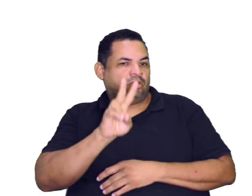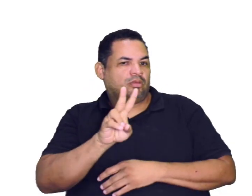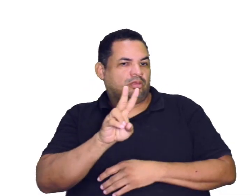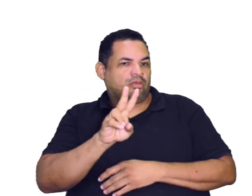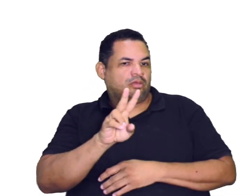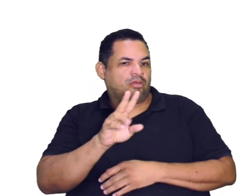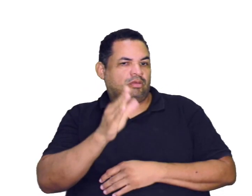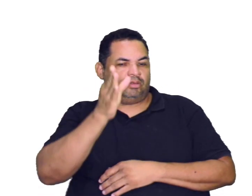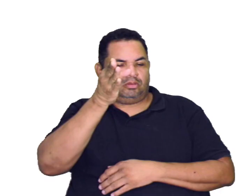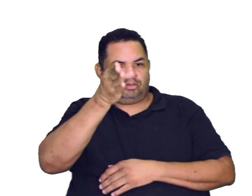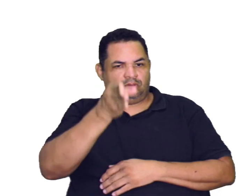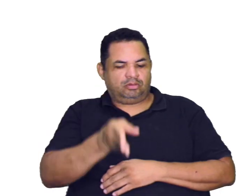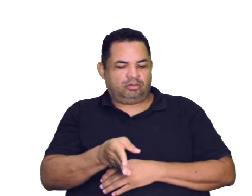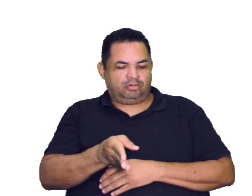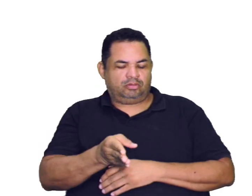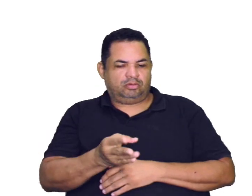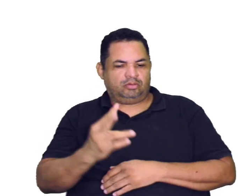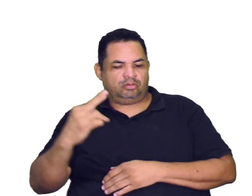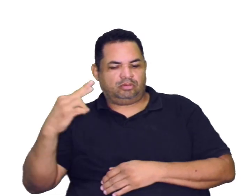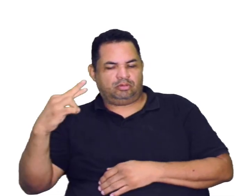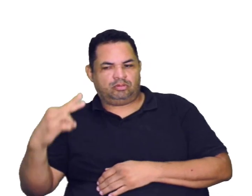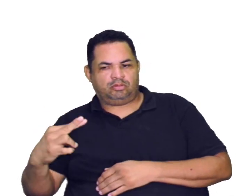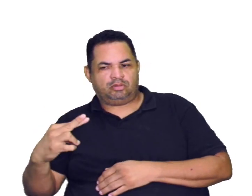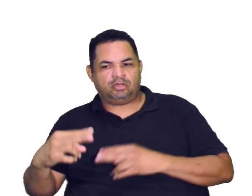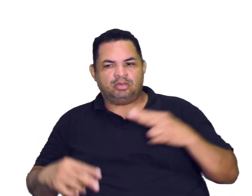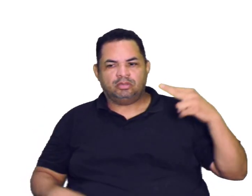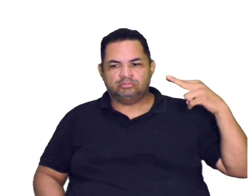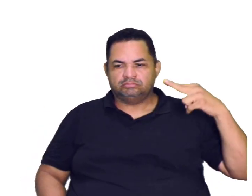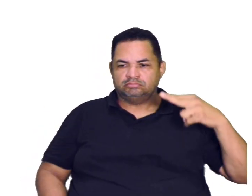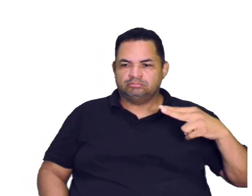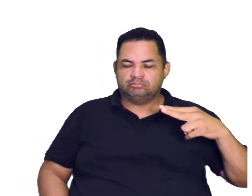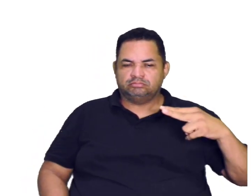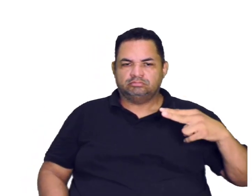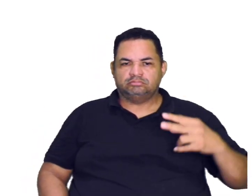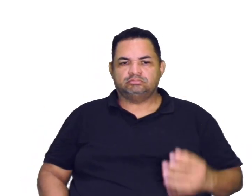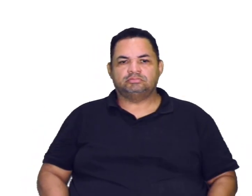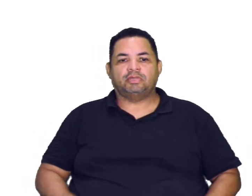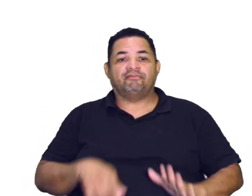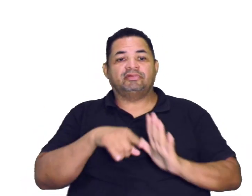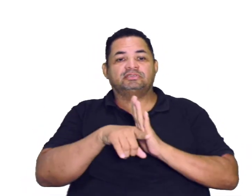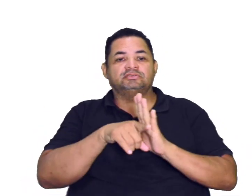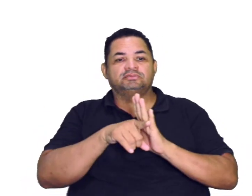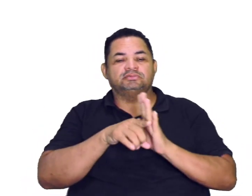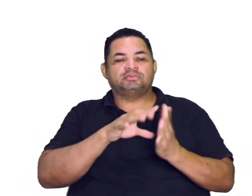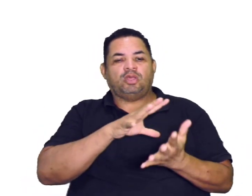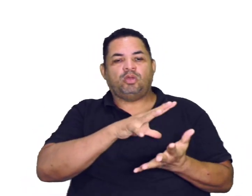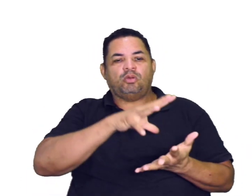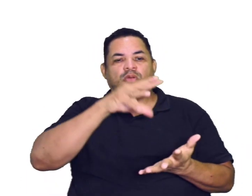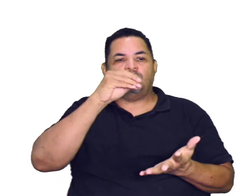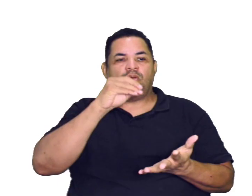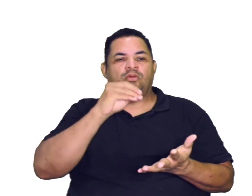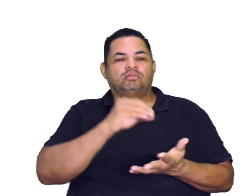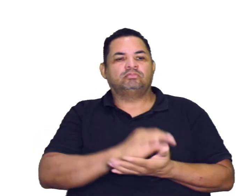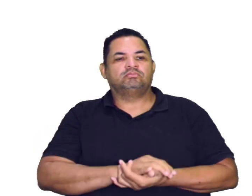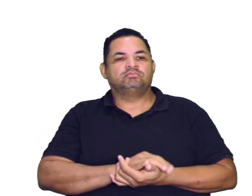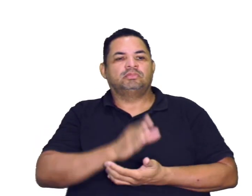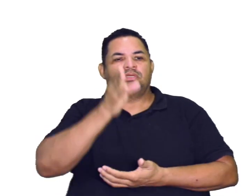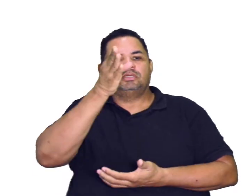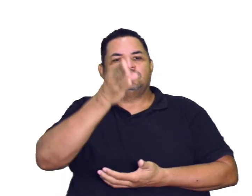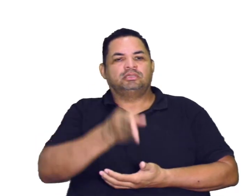de frente ou de costa, né? Se eu fosse bater um raio-x, ela seria ereta,